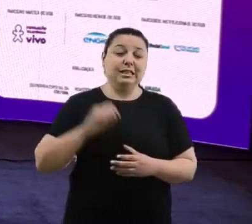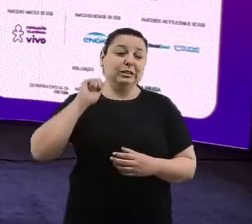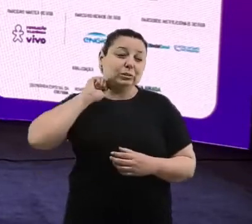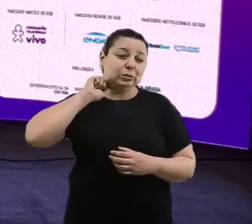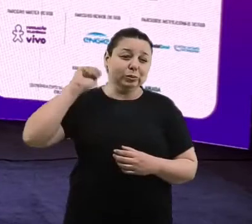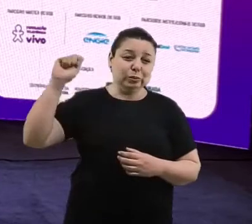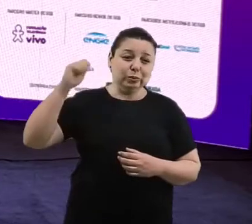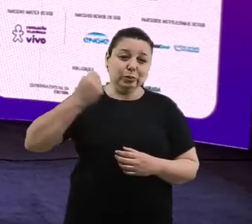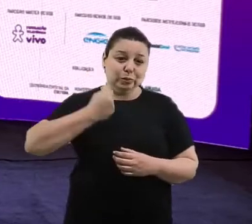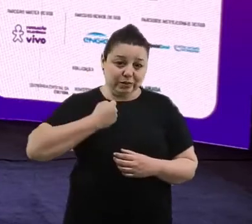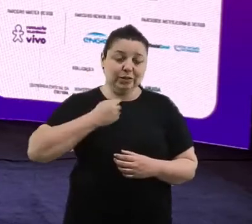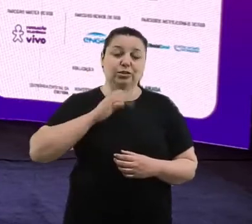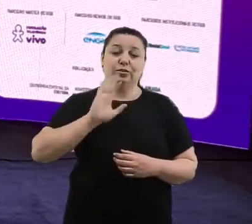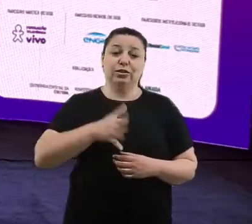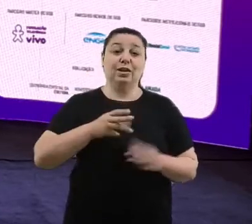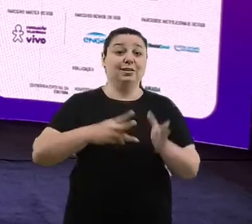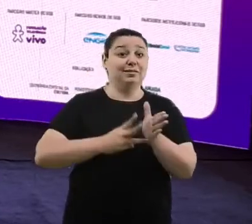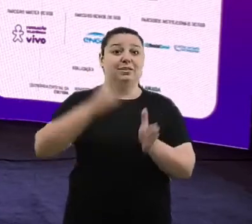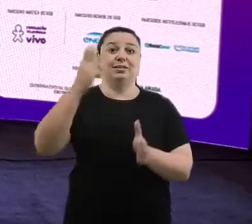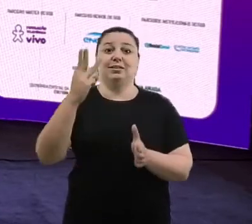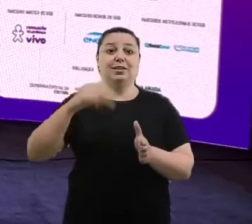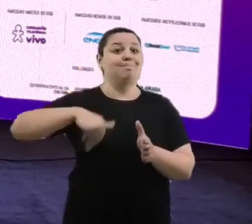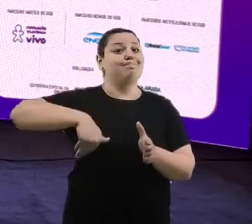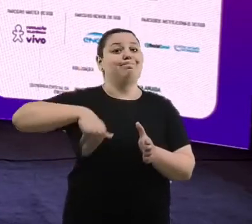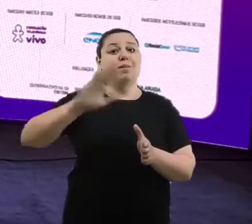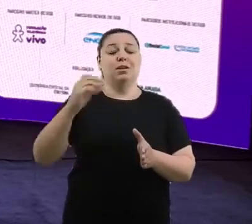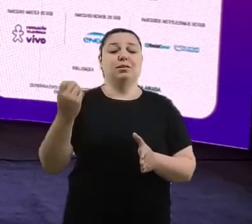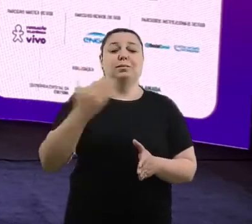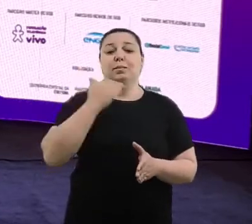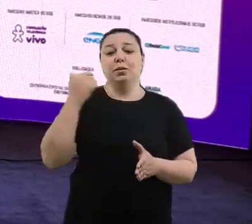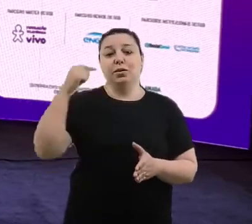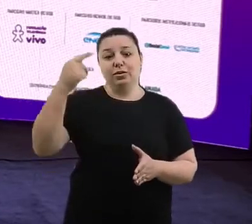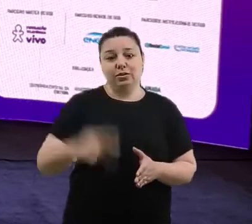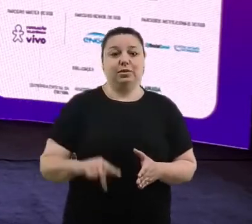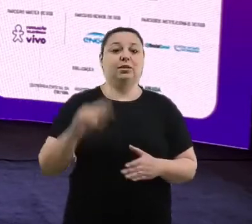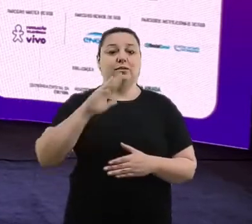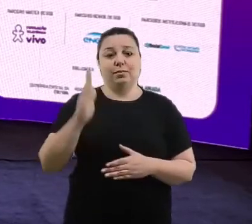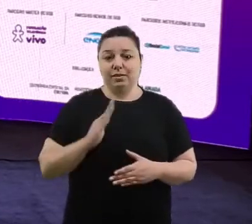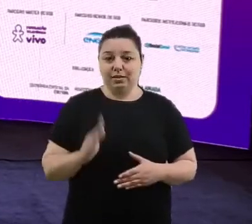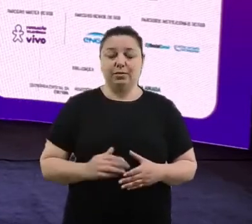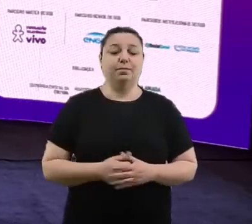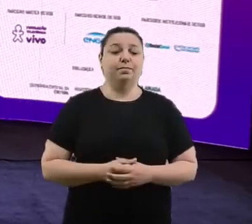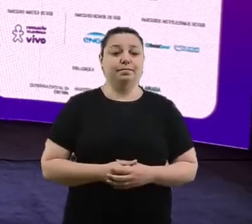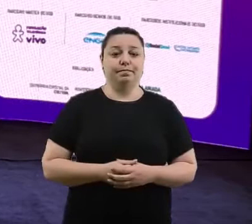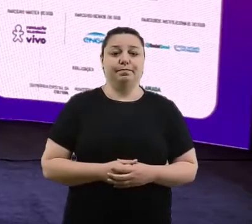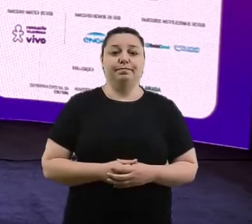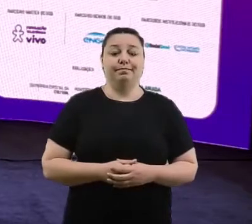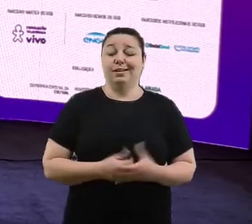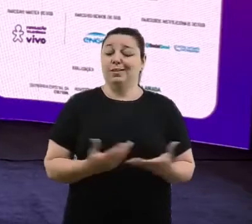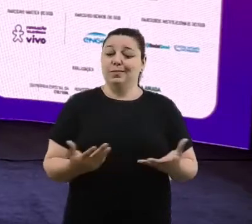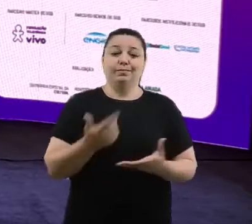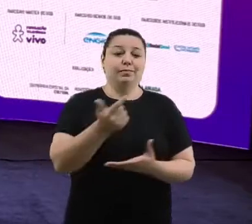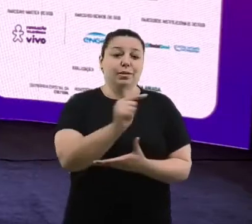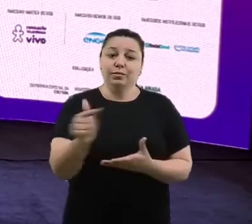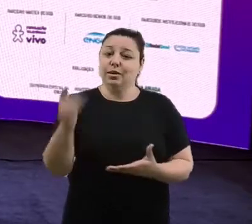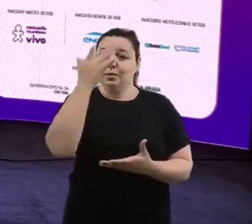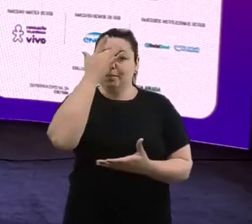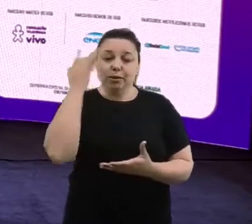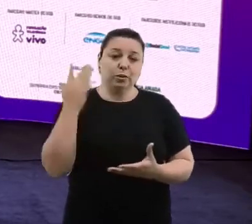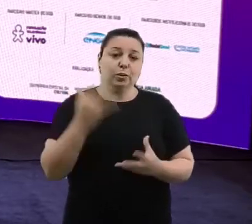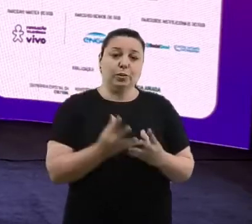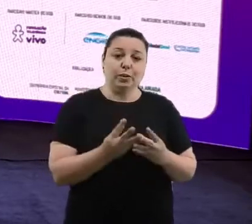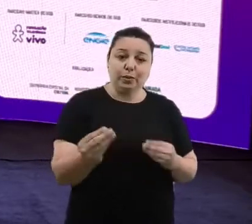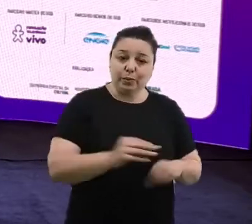Brasil. E aí, não temos as pessoas tratadas, não temos apoio emocional suficiente, e é por isso que a